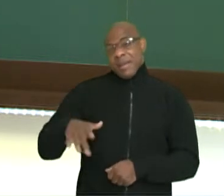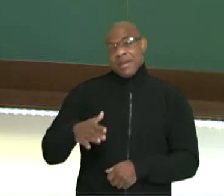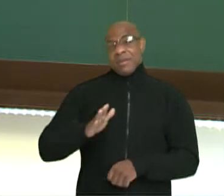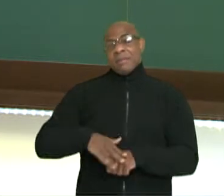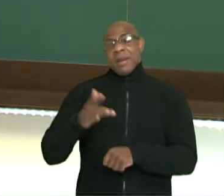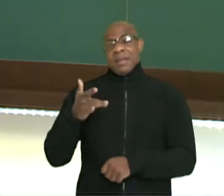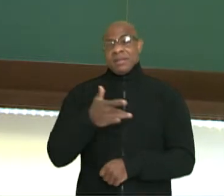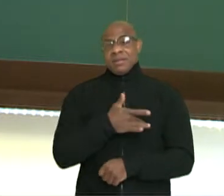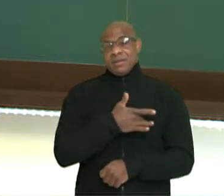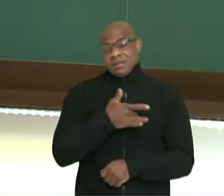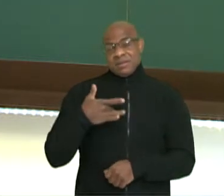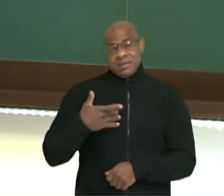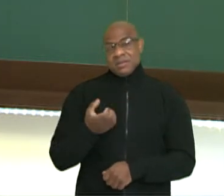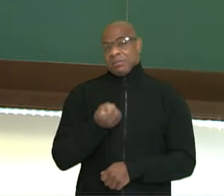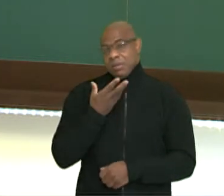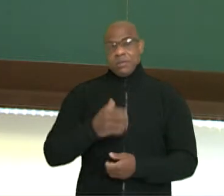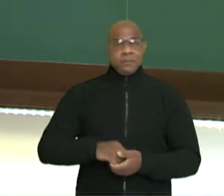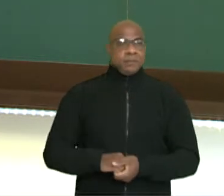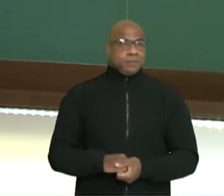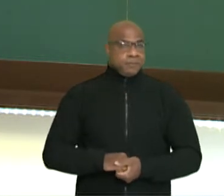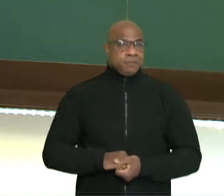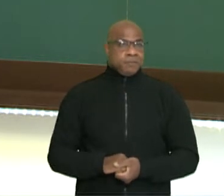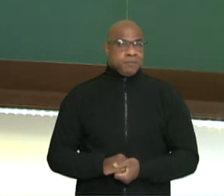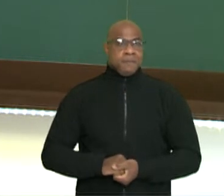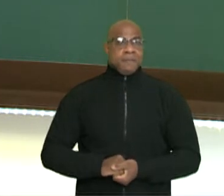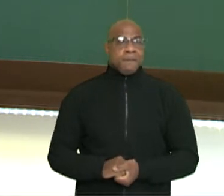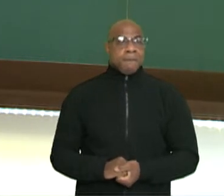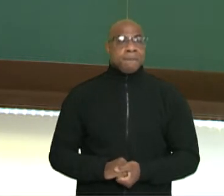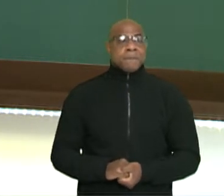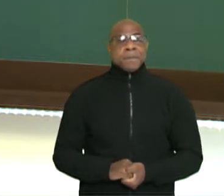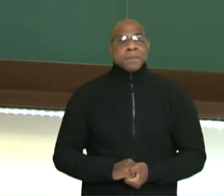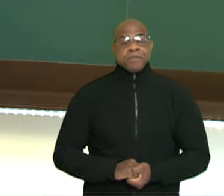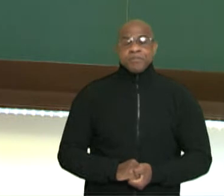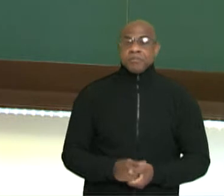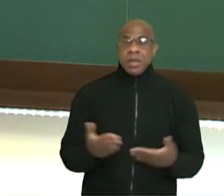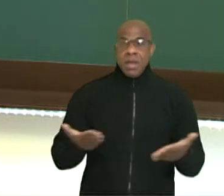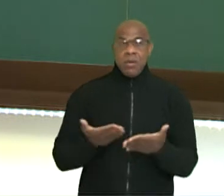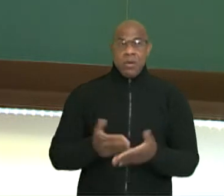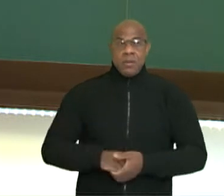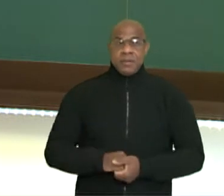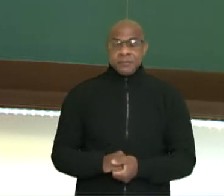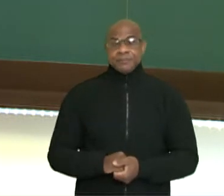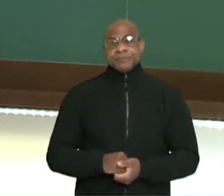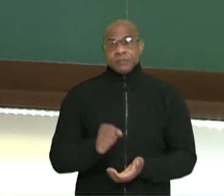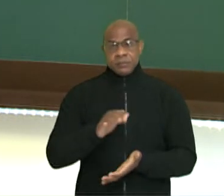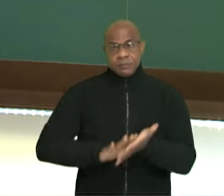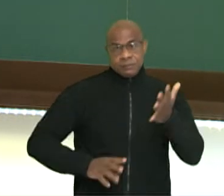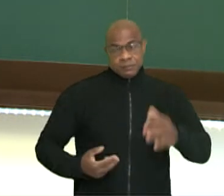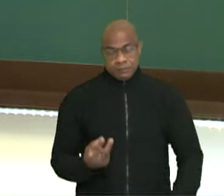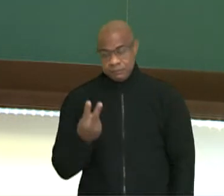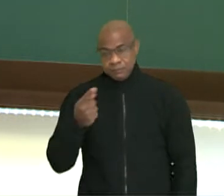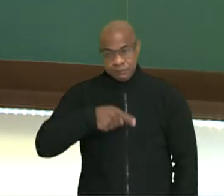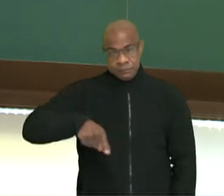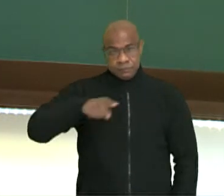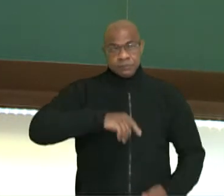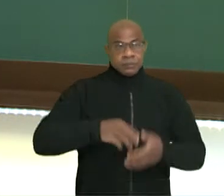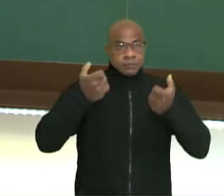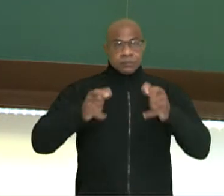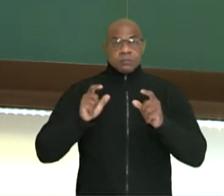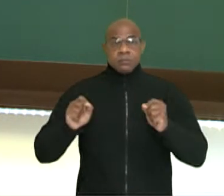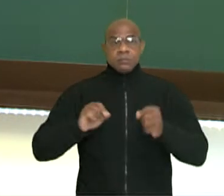saudável e mais saboroso, ok? Então, vamos lá. Agora eu tenho o 2 para você. O que diz aqui,